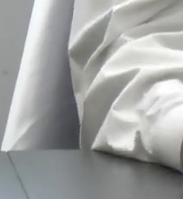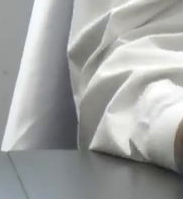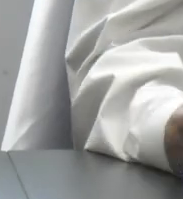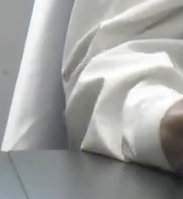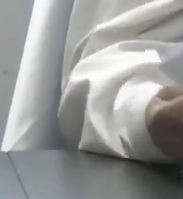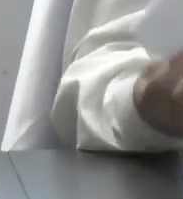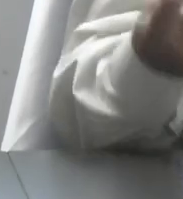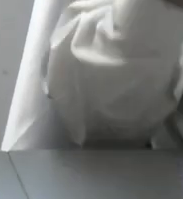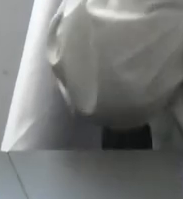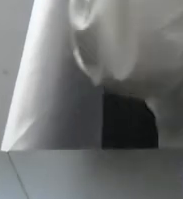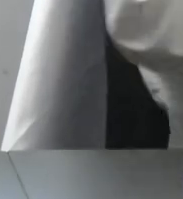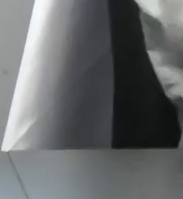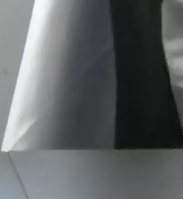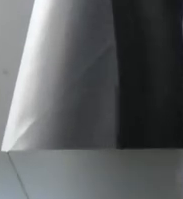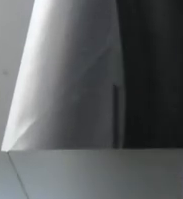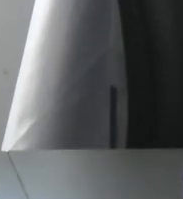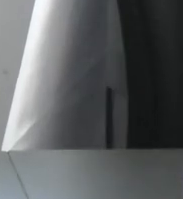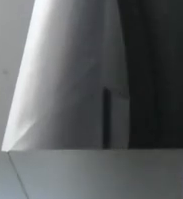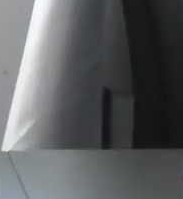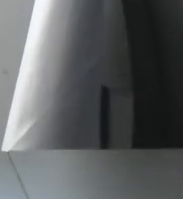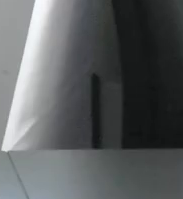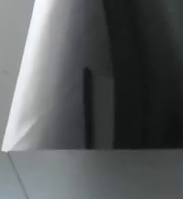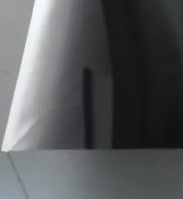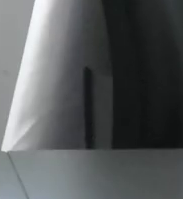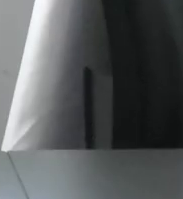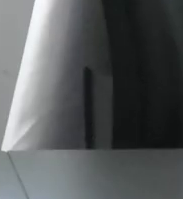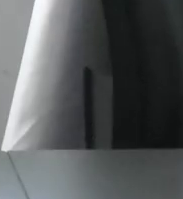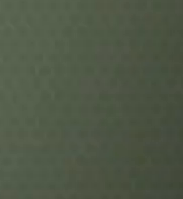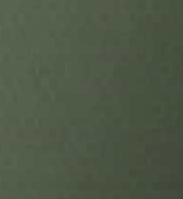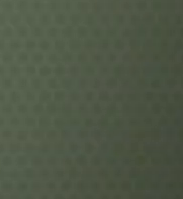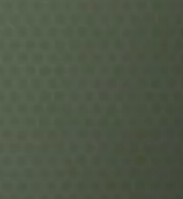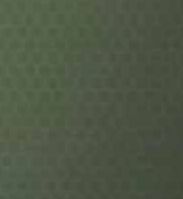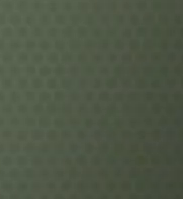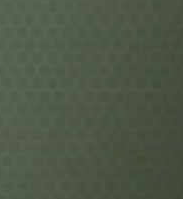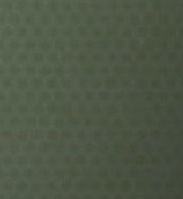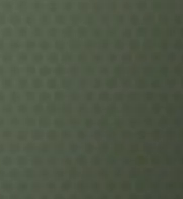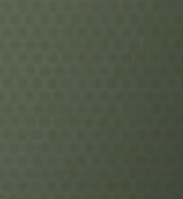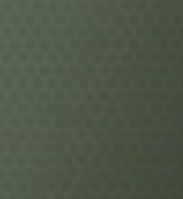sessão e muito obrigada aos deputados e as deputadas que